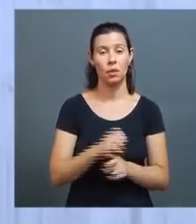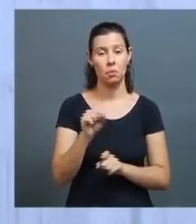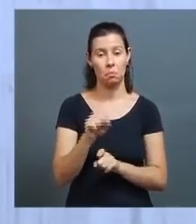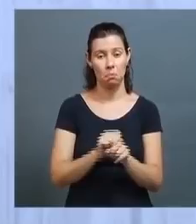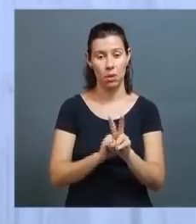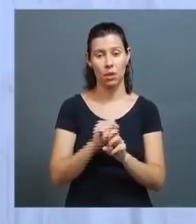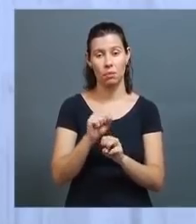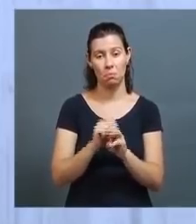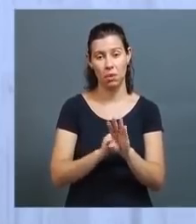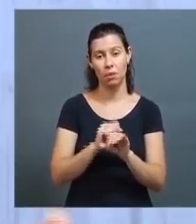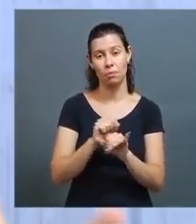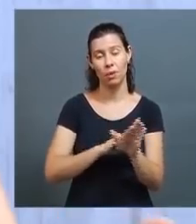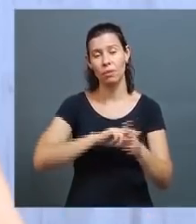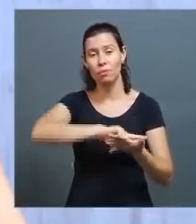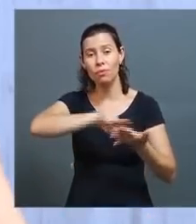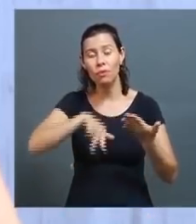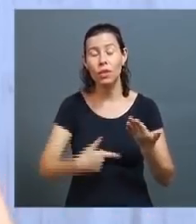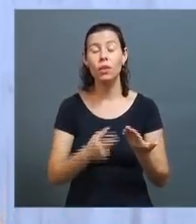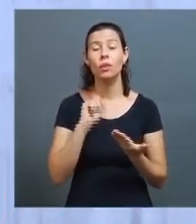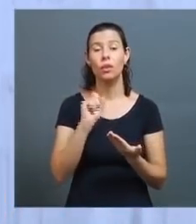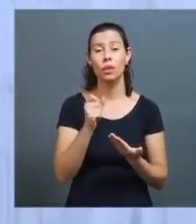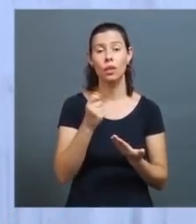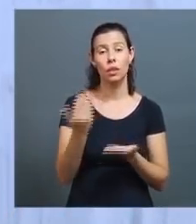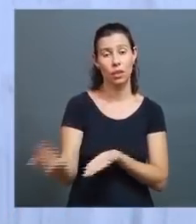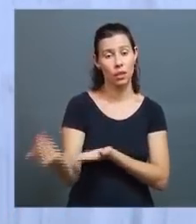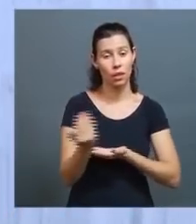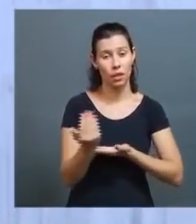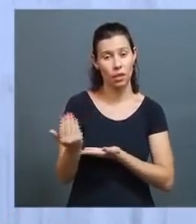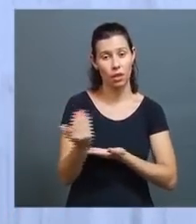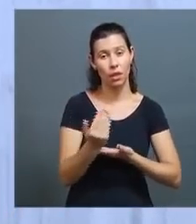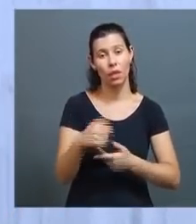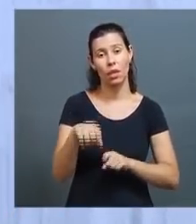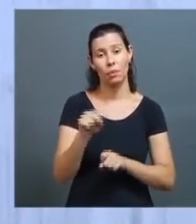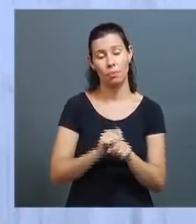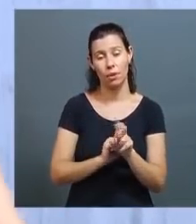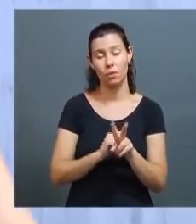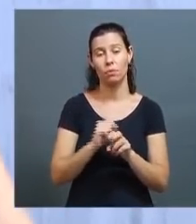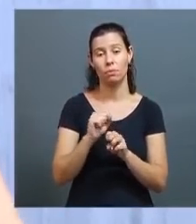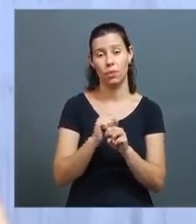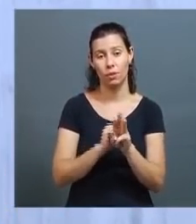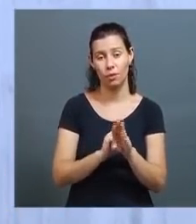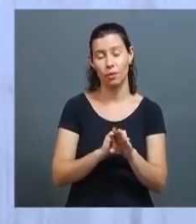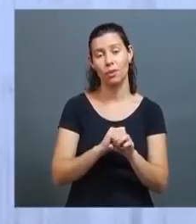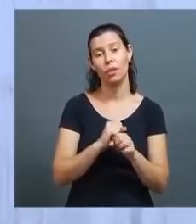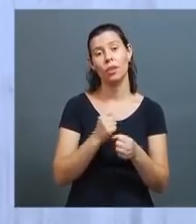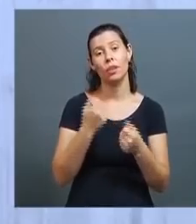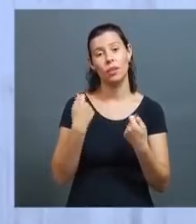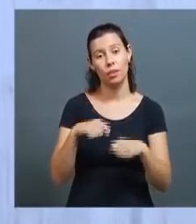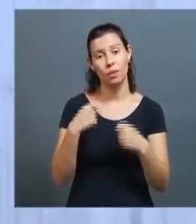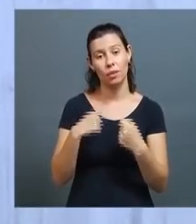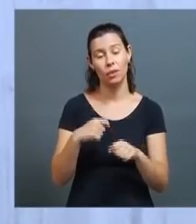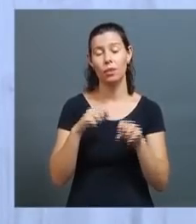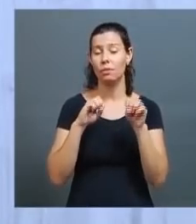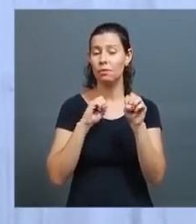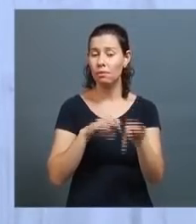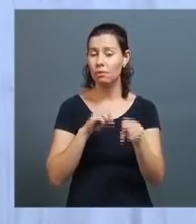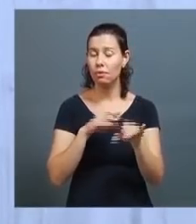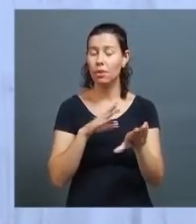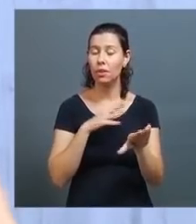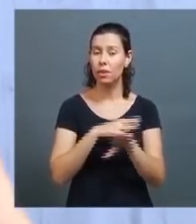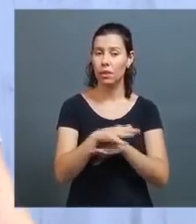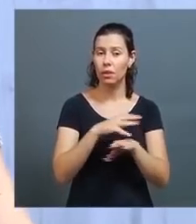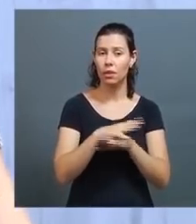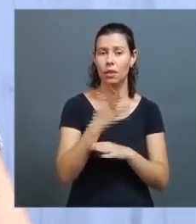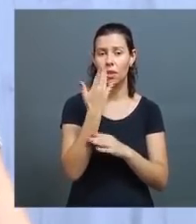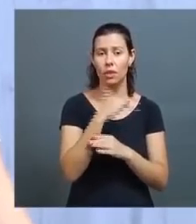na consulta. Então, recém-nascido, primeiro mês, segundo mês, terceiro mês, fazer uma psicoeducação naquele momento, né? Quem é